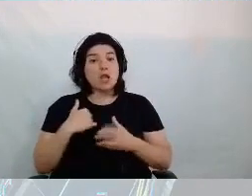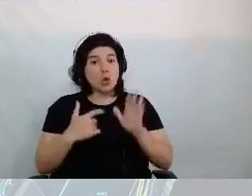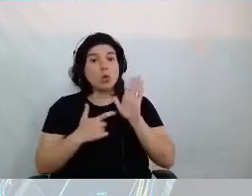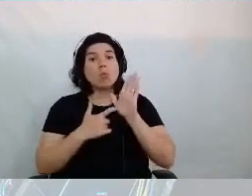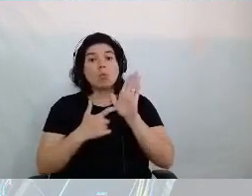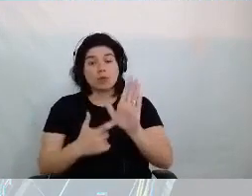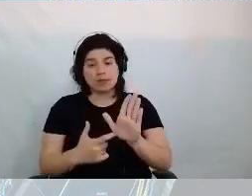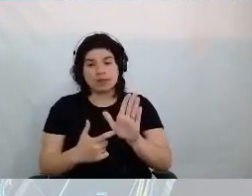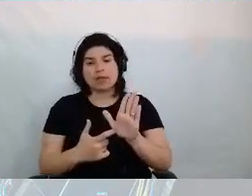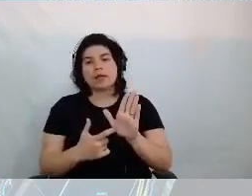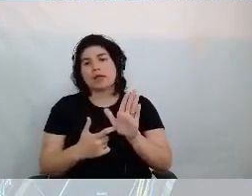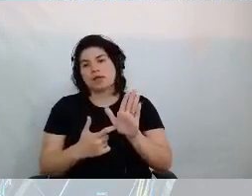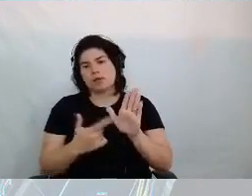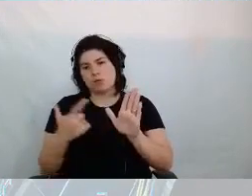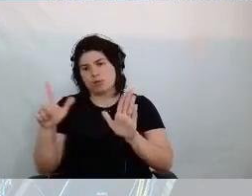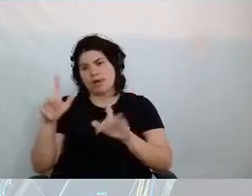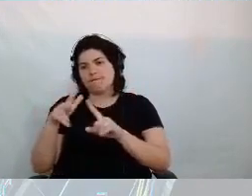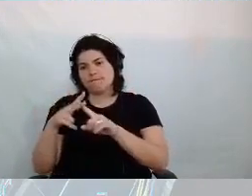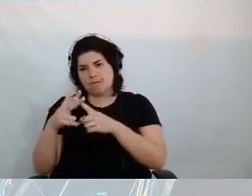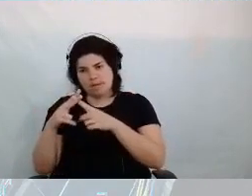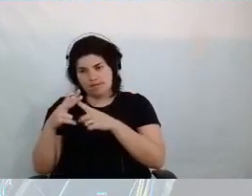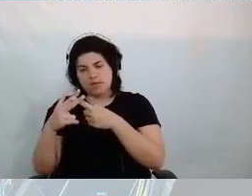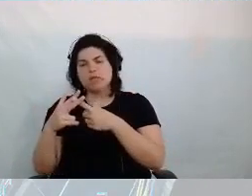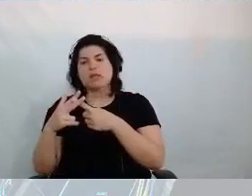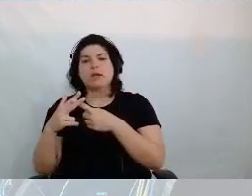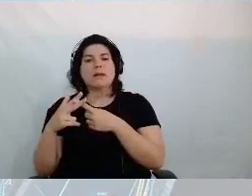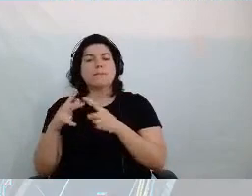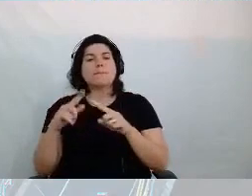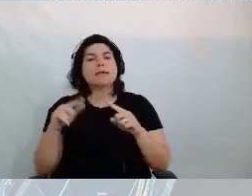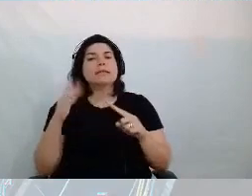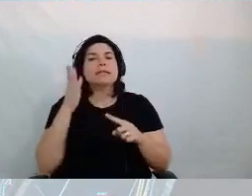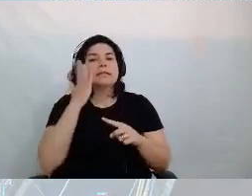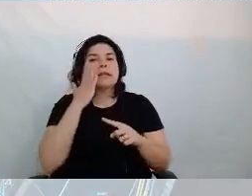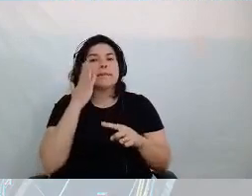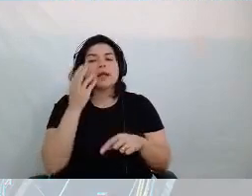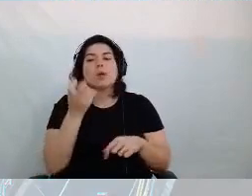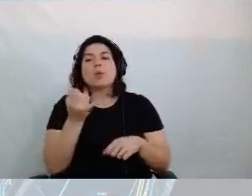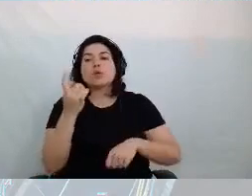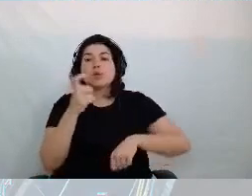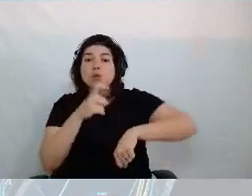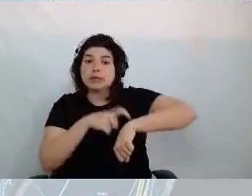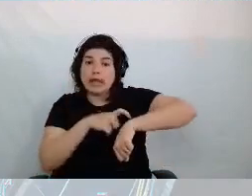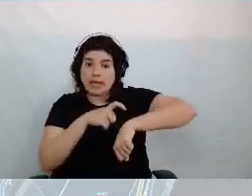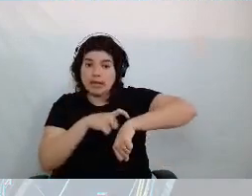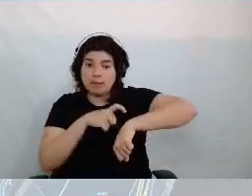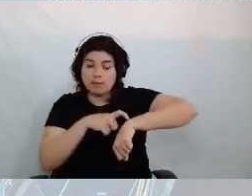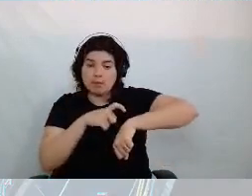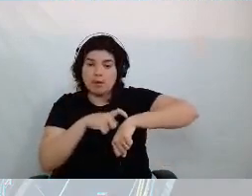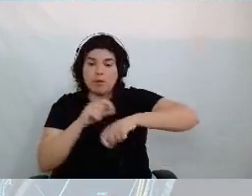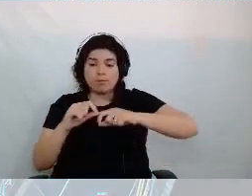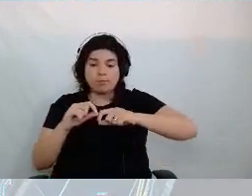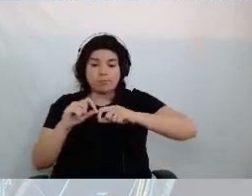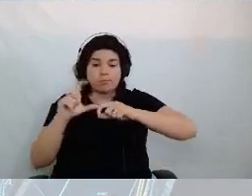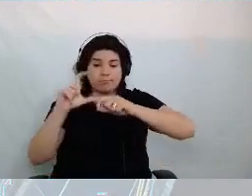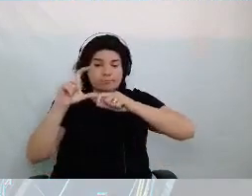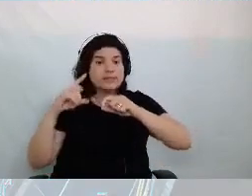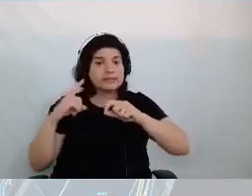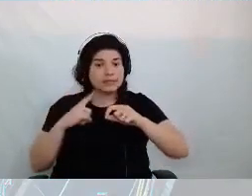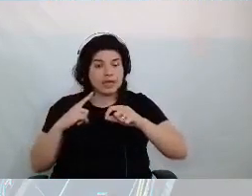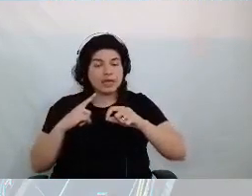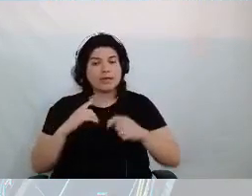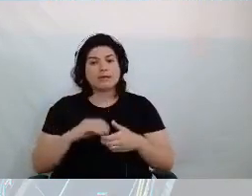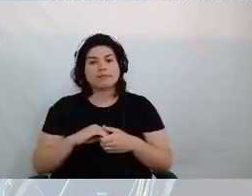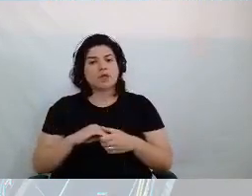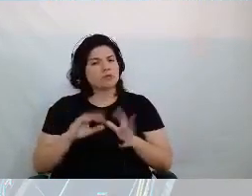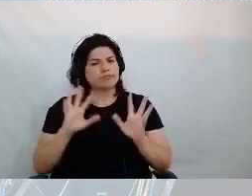né? Mas outro ponto, então, é definir esse ramp-up e a duração da bateria. Então, já cheguei a comentar, só dar uma explanada de novo,